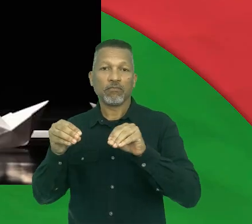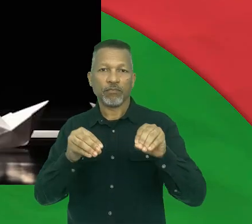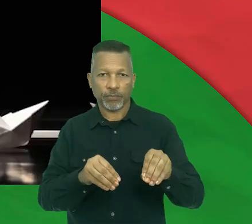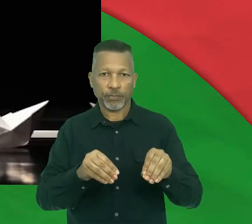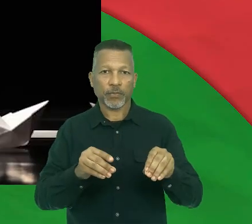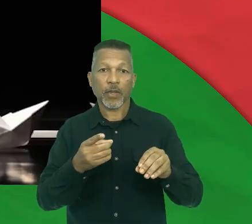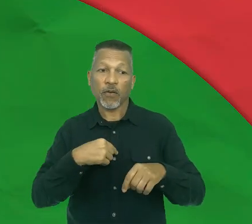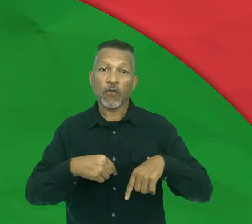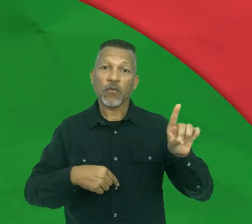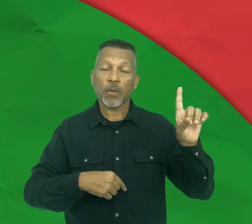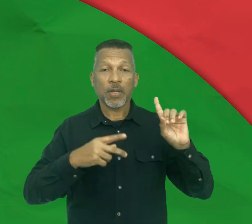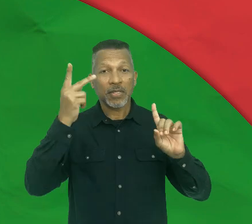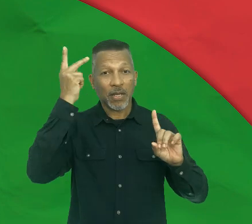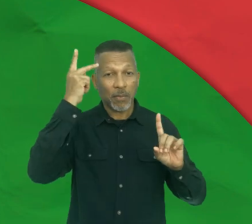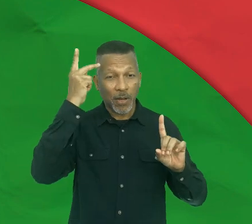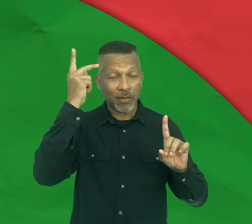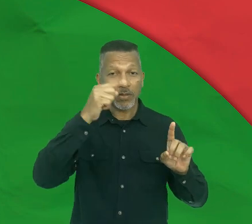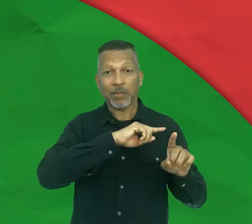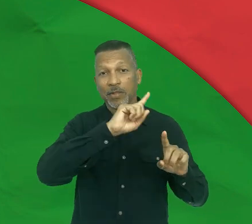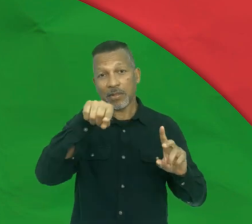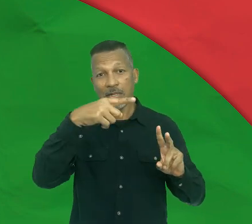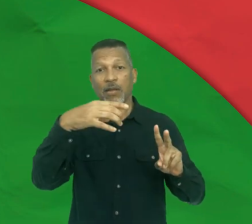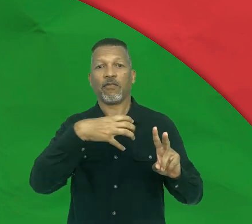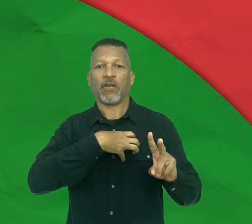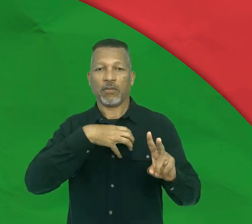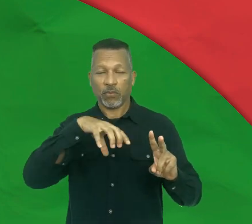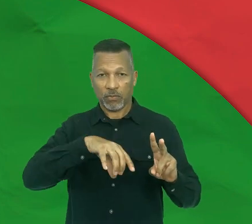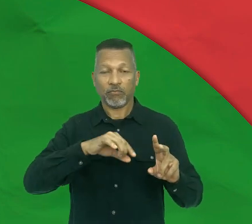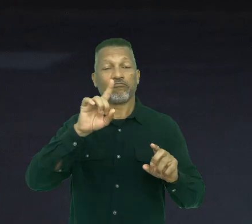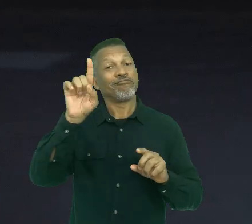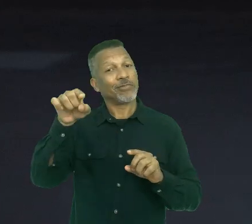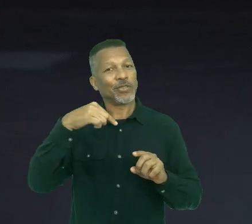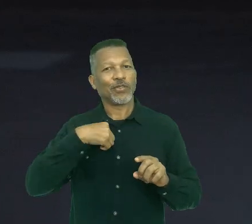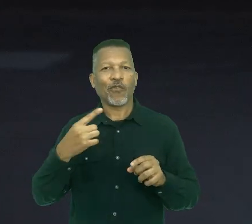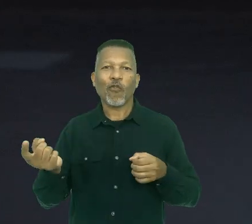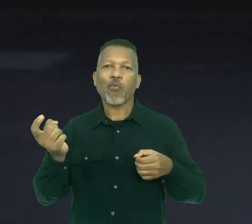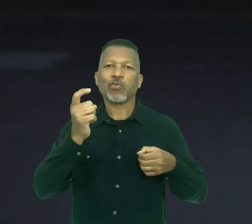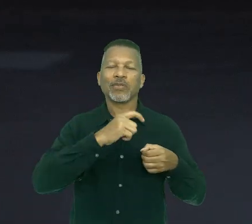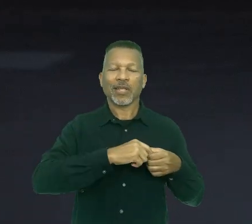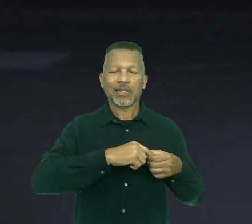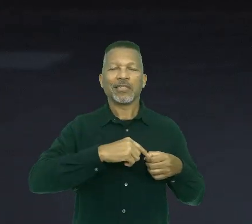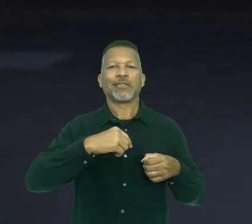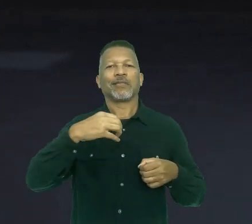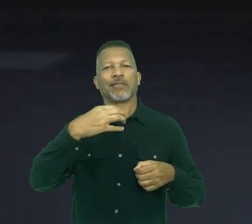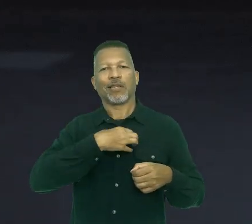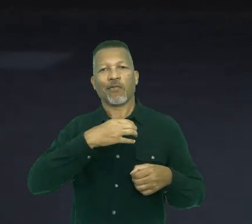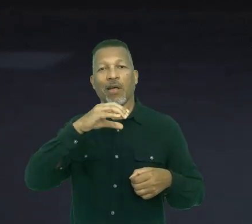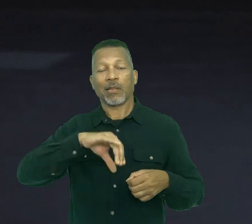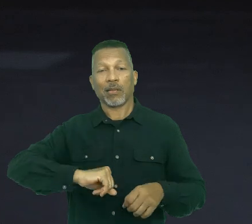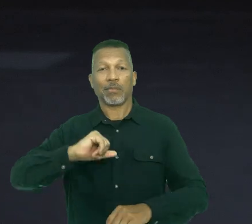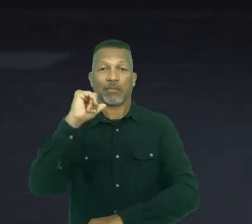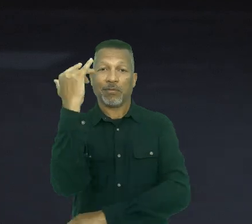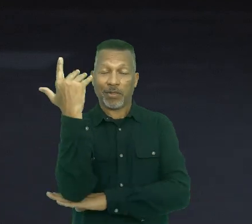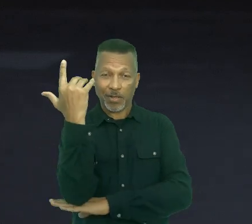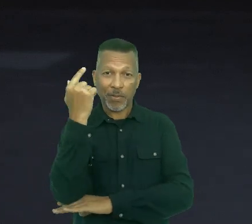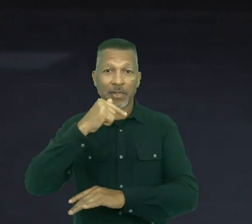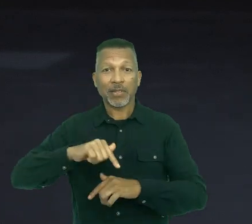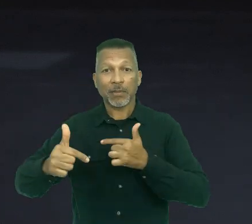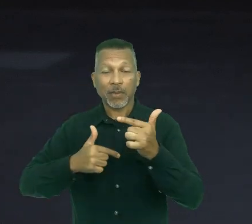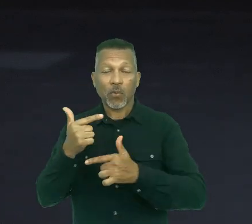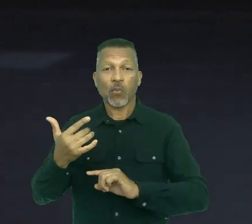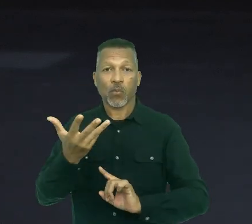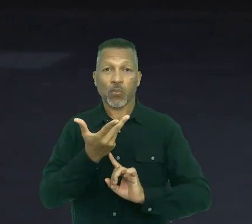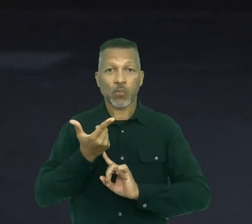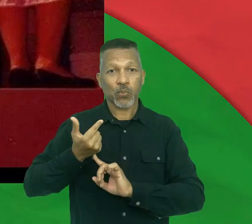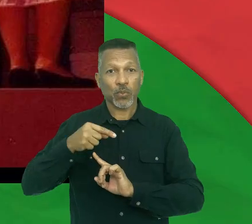fui para São Paulo, de São Paulo para Salvador. E aí, quando eu voltei de Salvador para cá, para trabalhar com arte aqui na região, que estava num